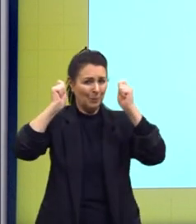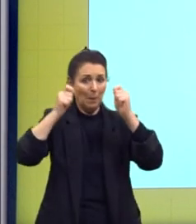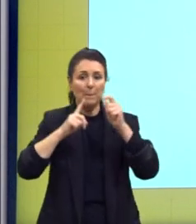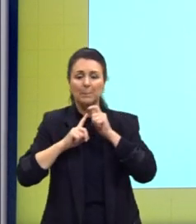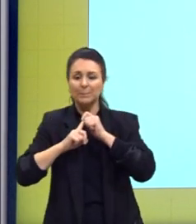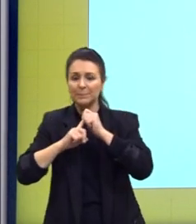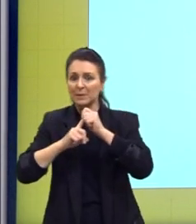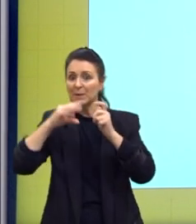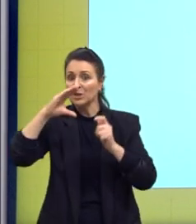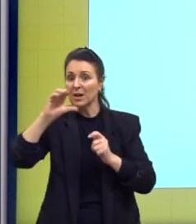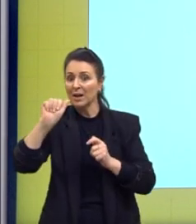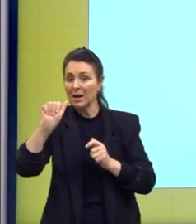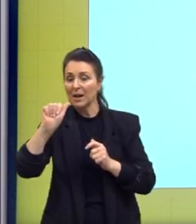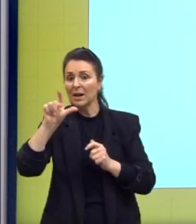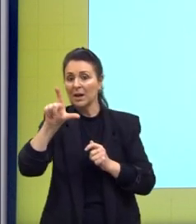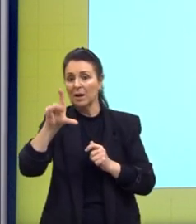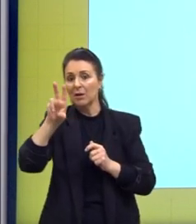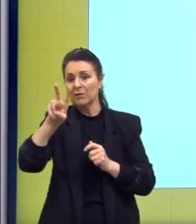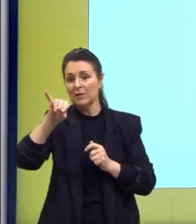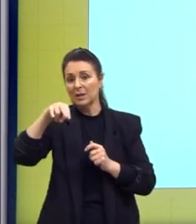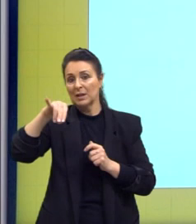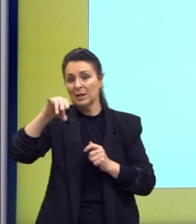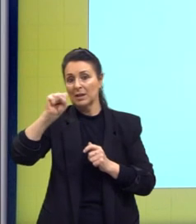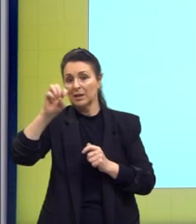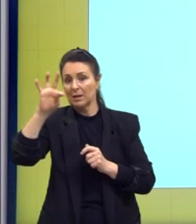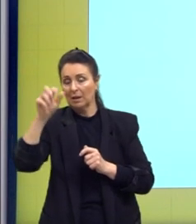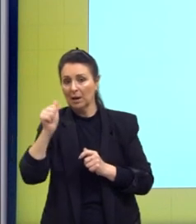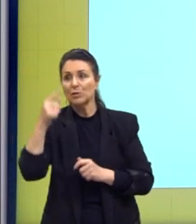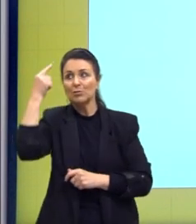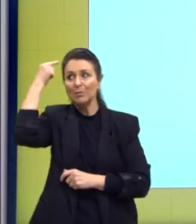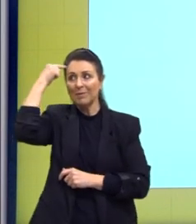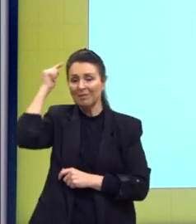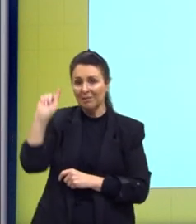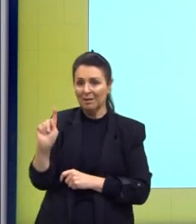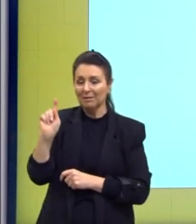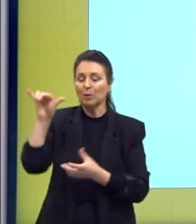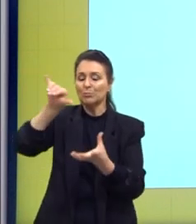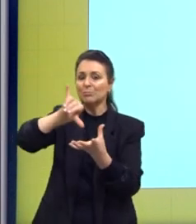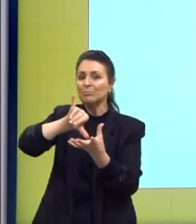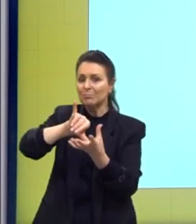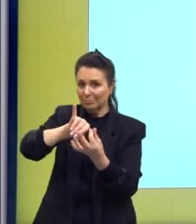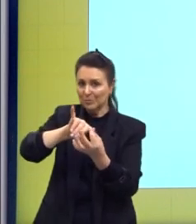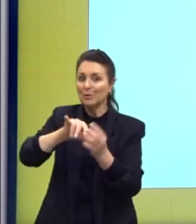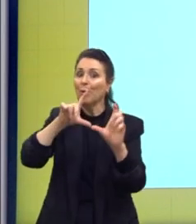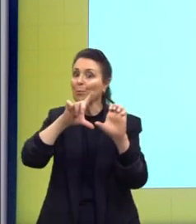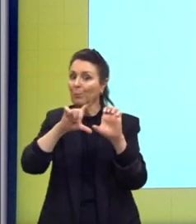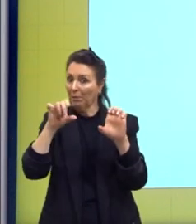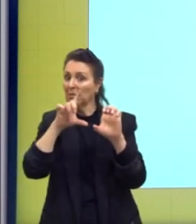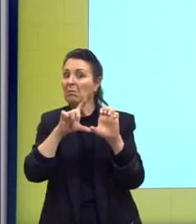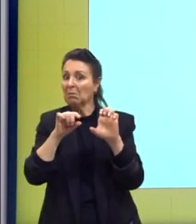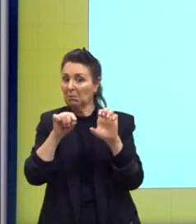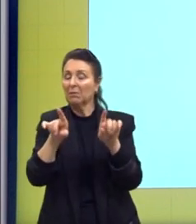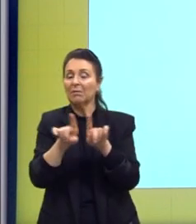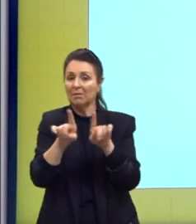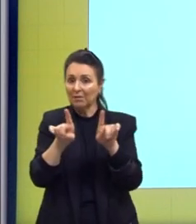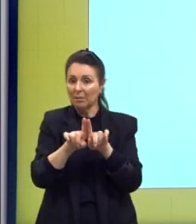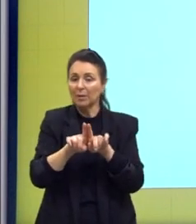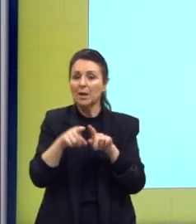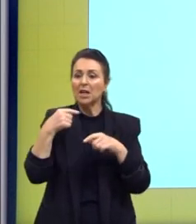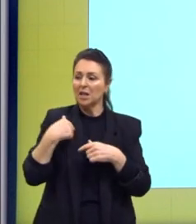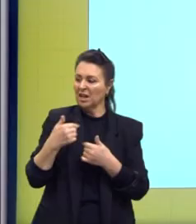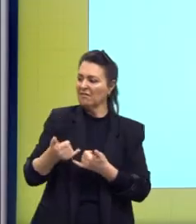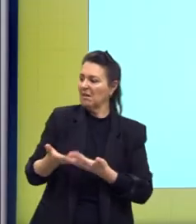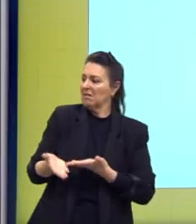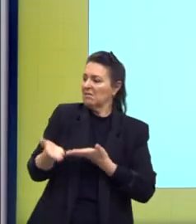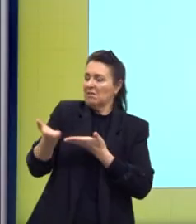calvinista vai ter uma mentalidade muito capitalista muito empreendedora e o calvinismo vai inclusive exaltar as pessoas